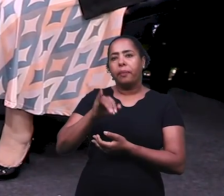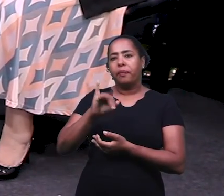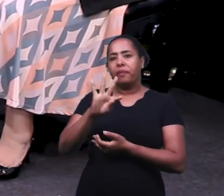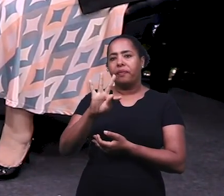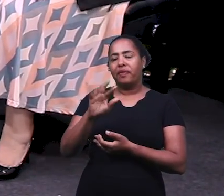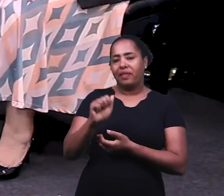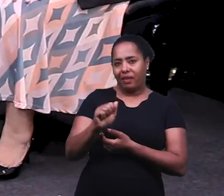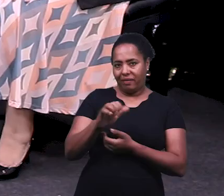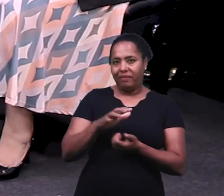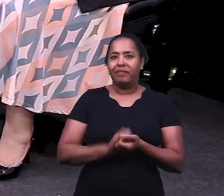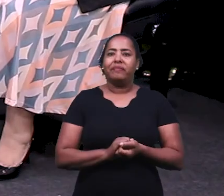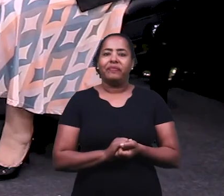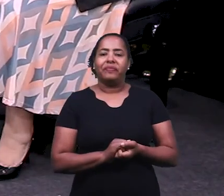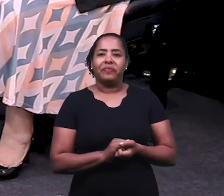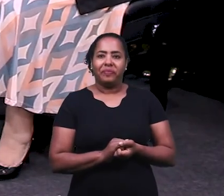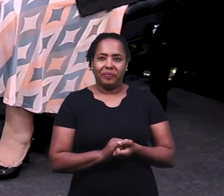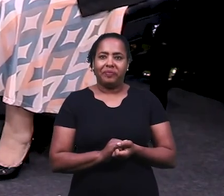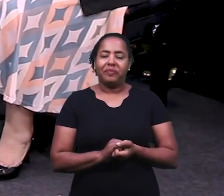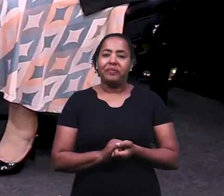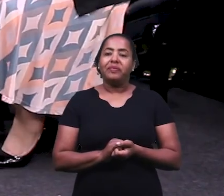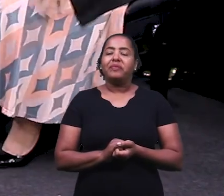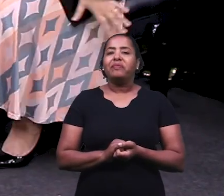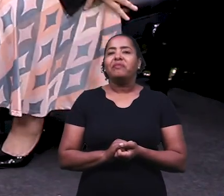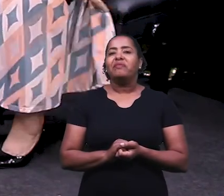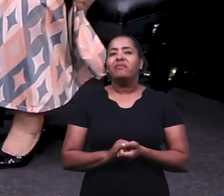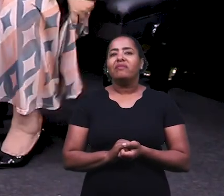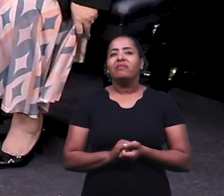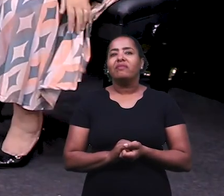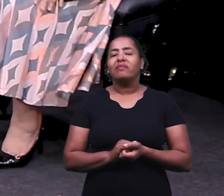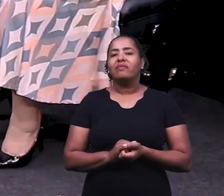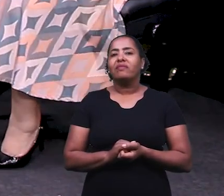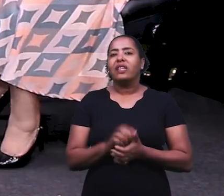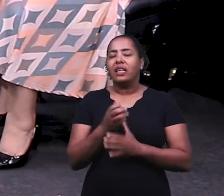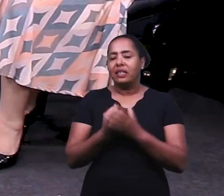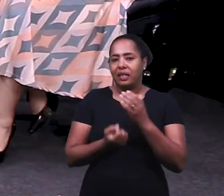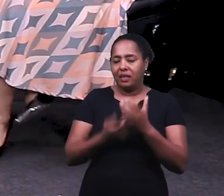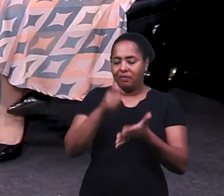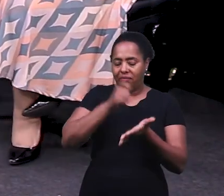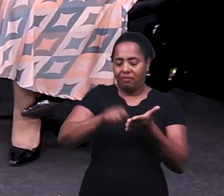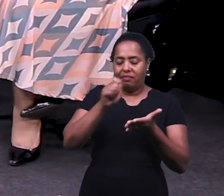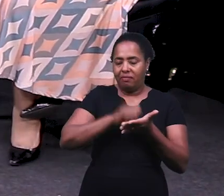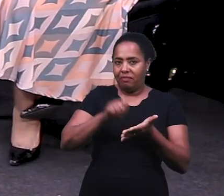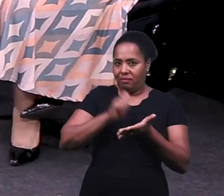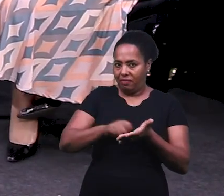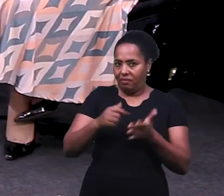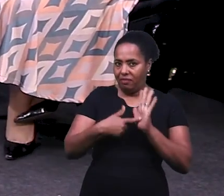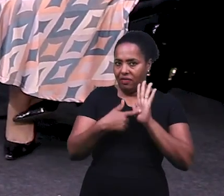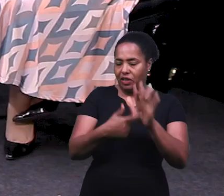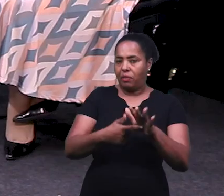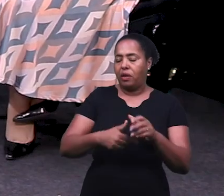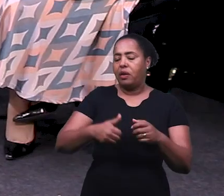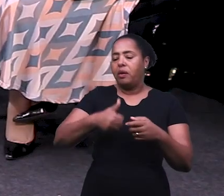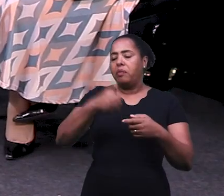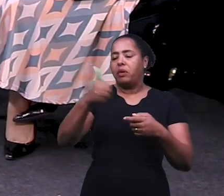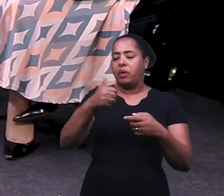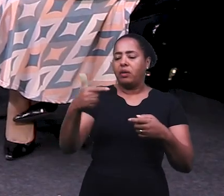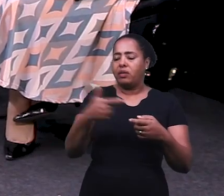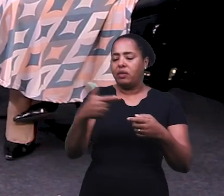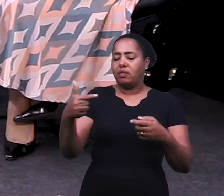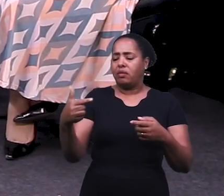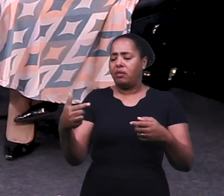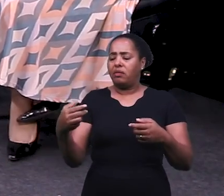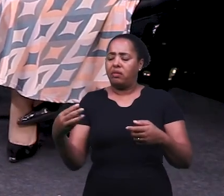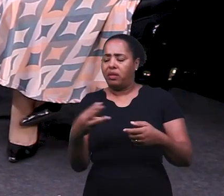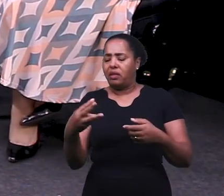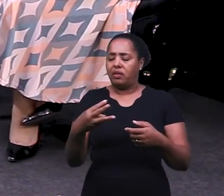por Sulamita. Sulamita, que essa composição que aqui está